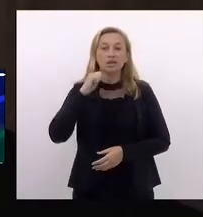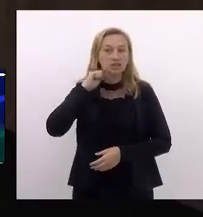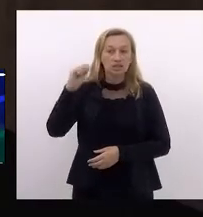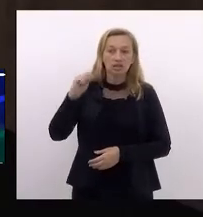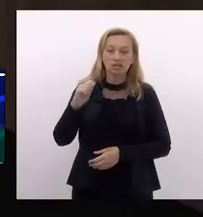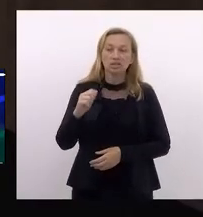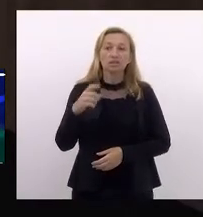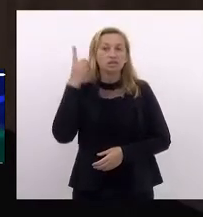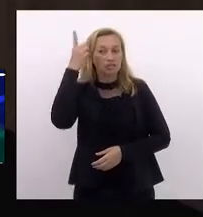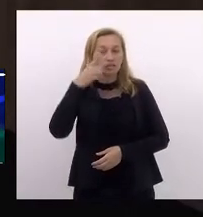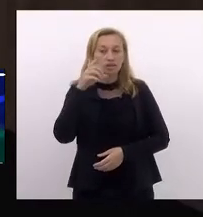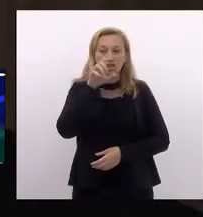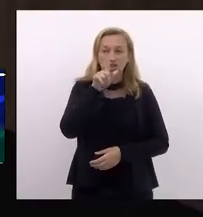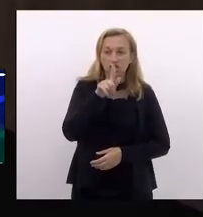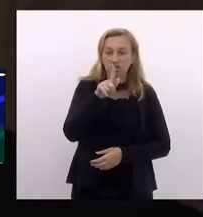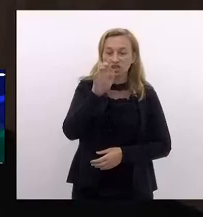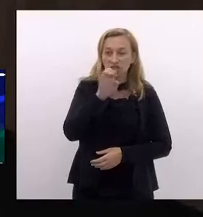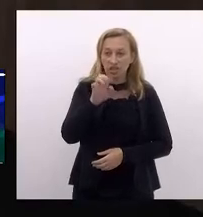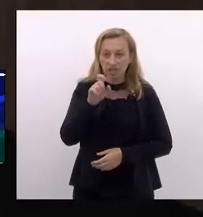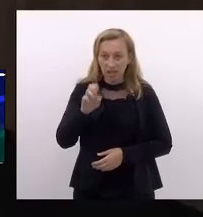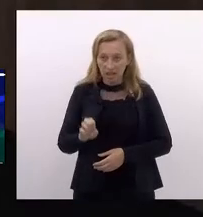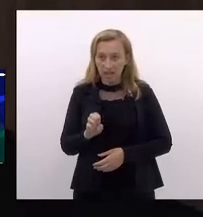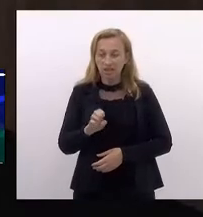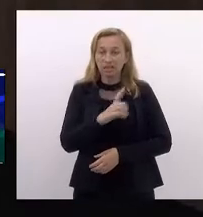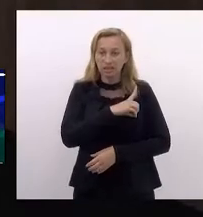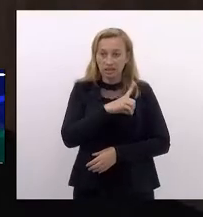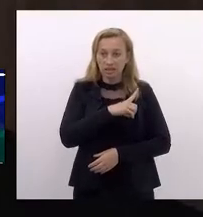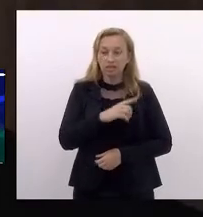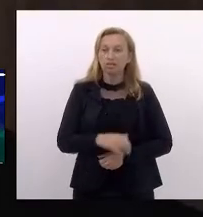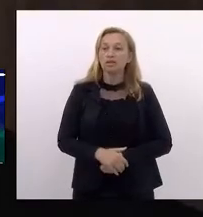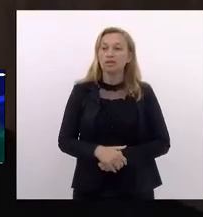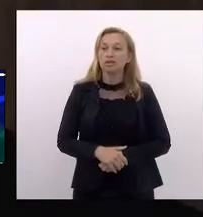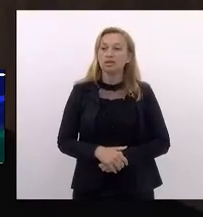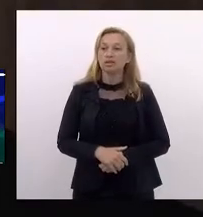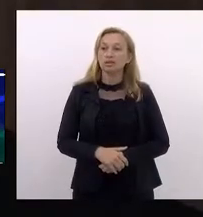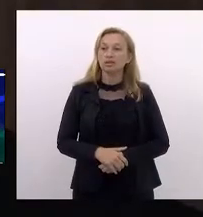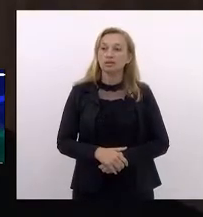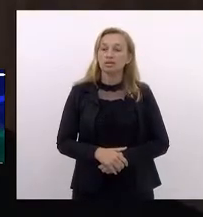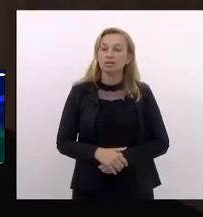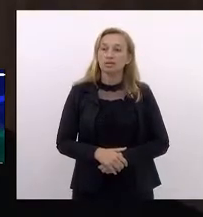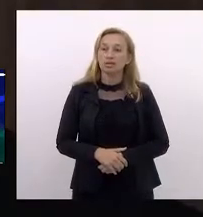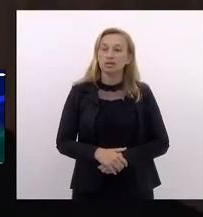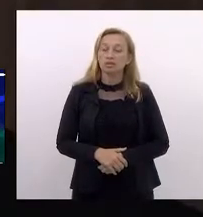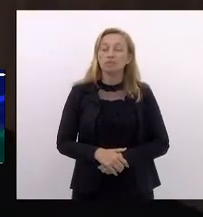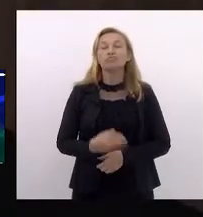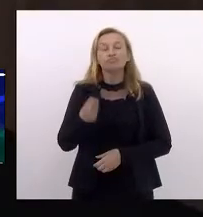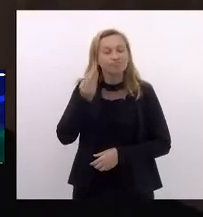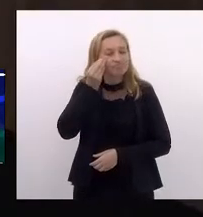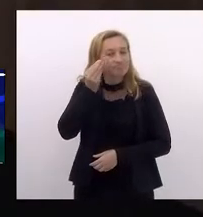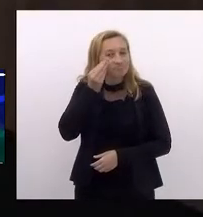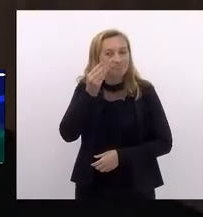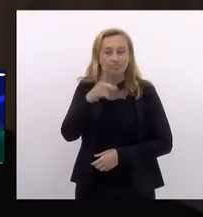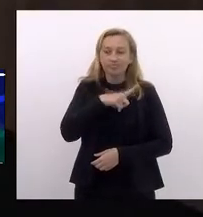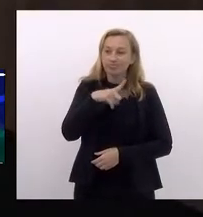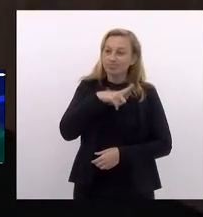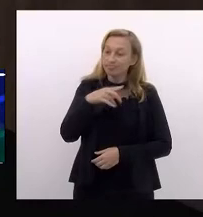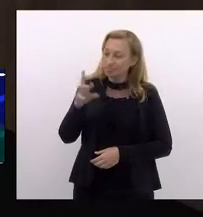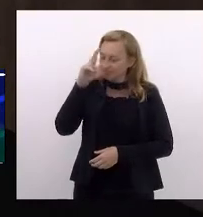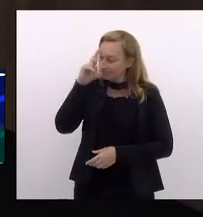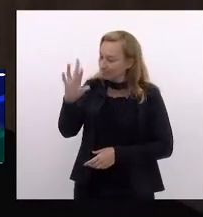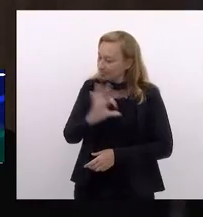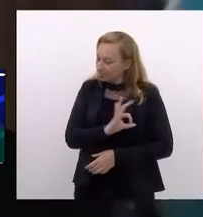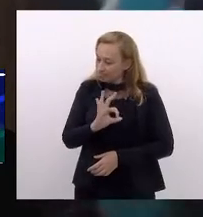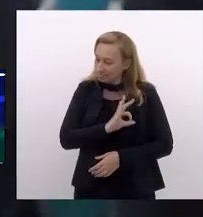a deputada Gisele perdão a delegada Gisele o espírito santo que eu tive a oportunidade de como